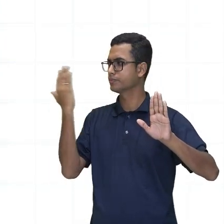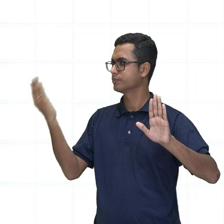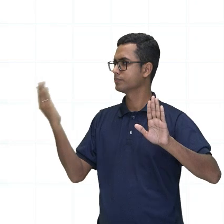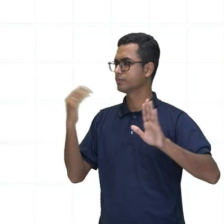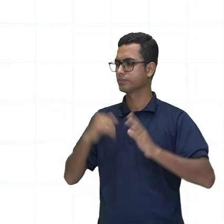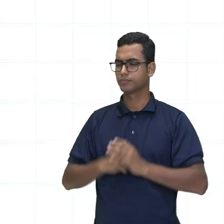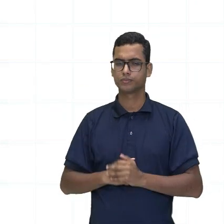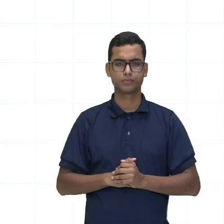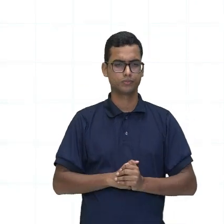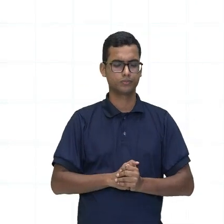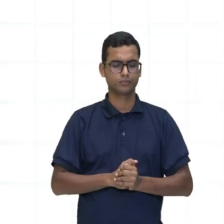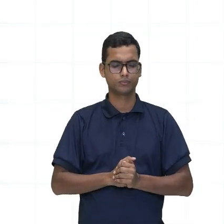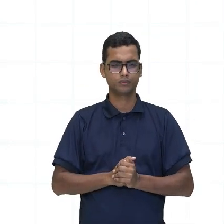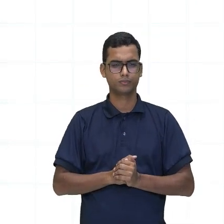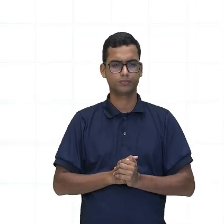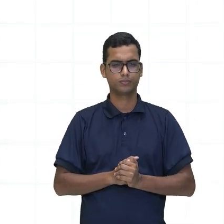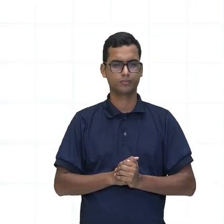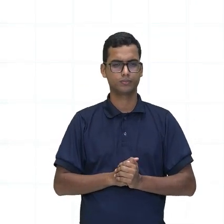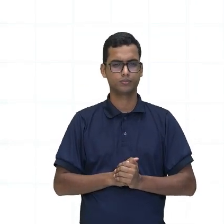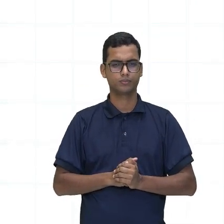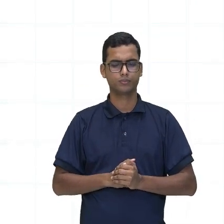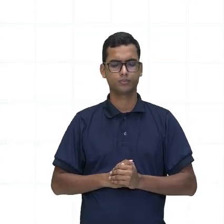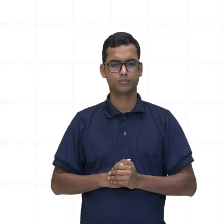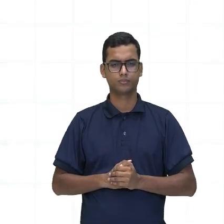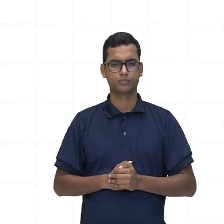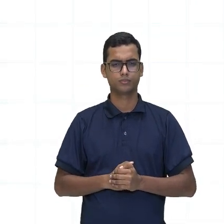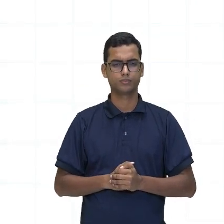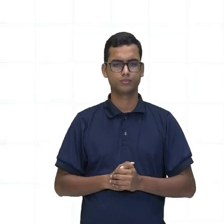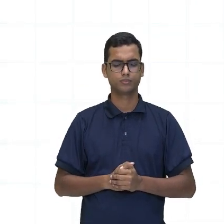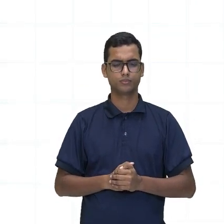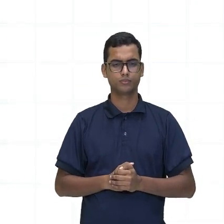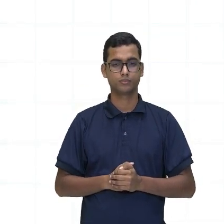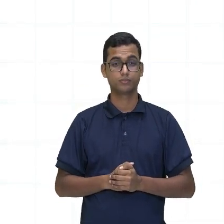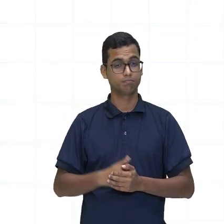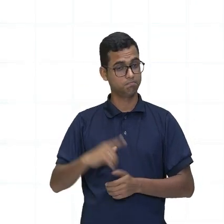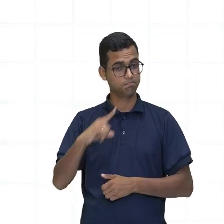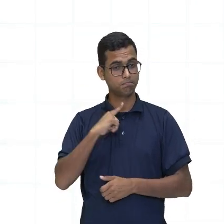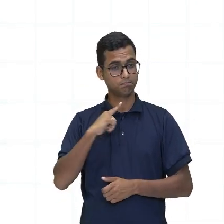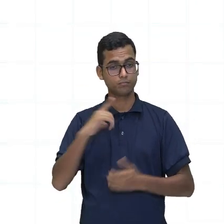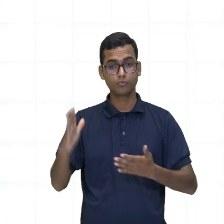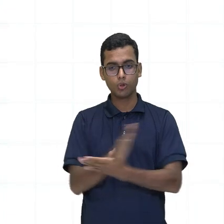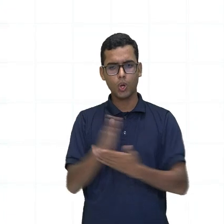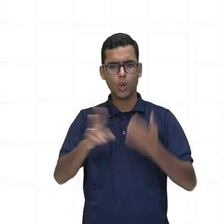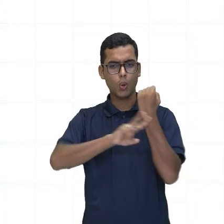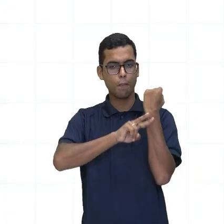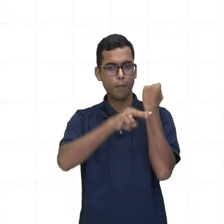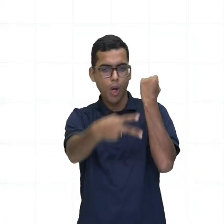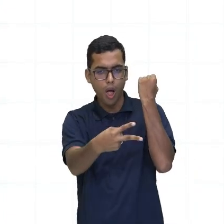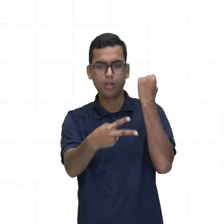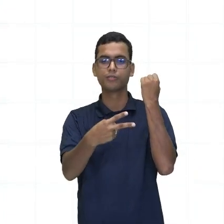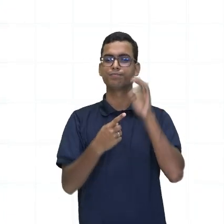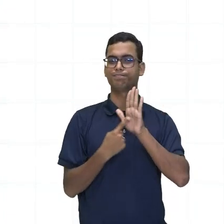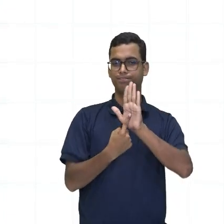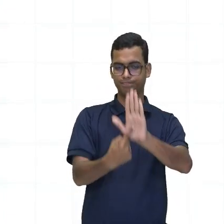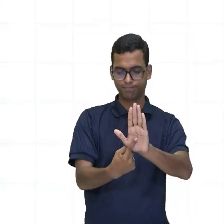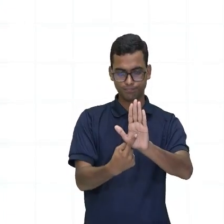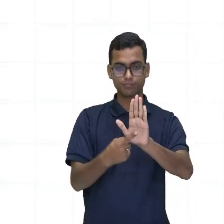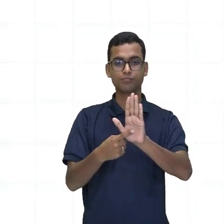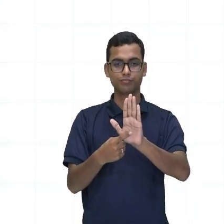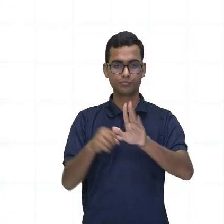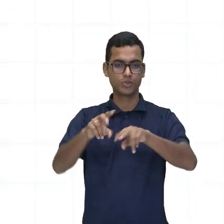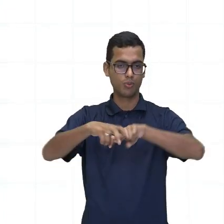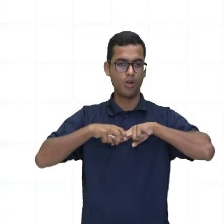relationships. Aqui o texto está apontando que algumas consequências para esse excesso, para esse uso